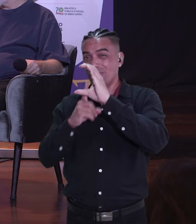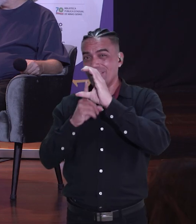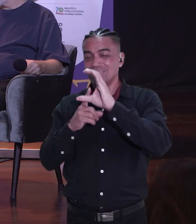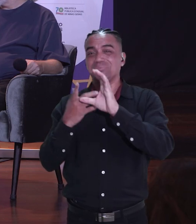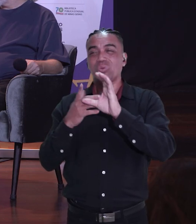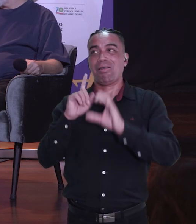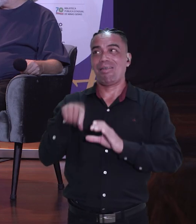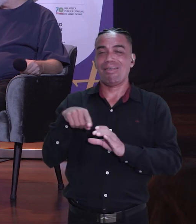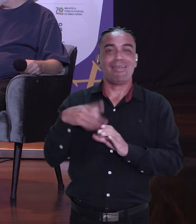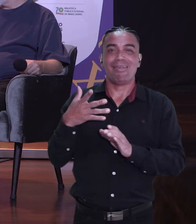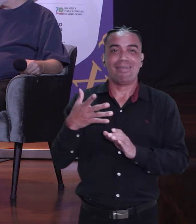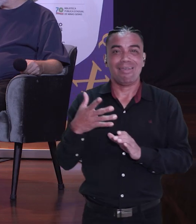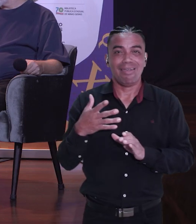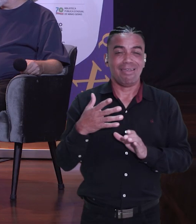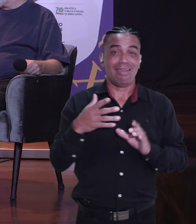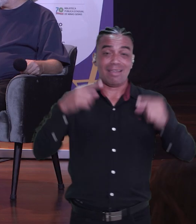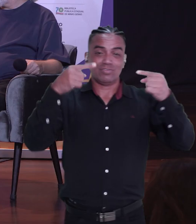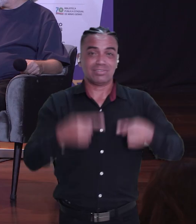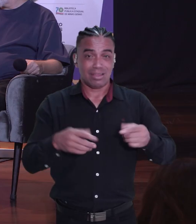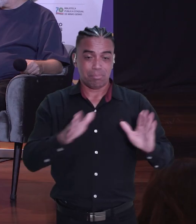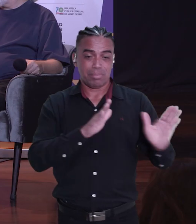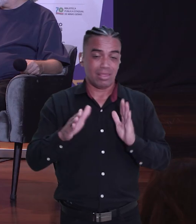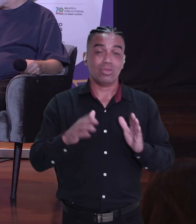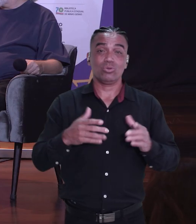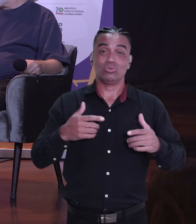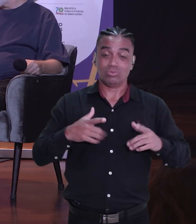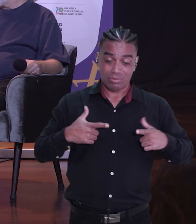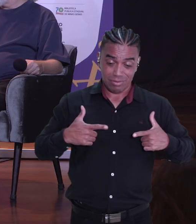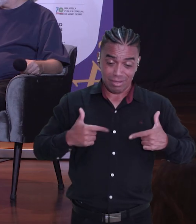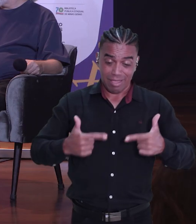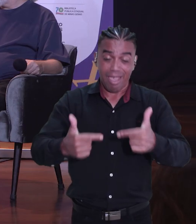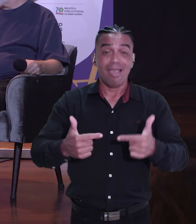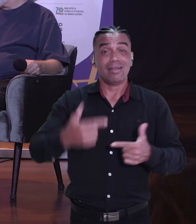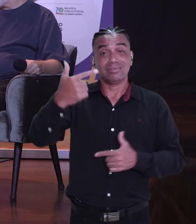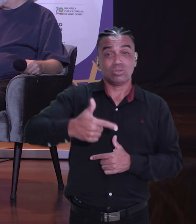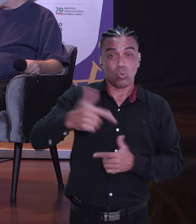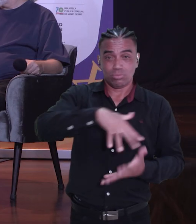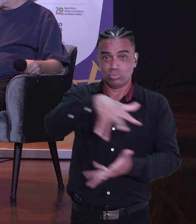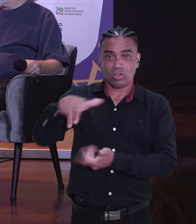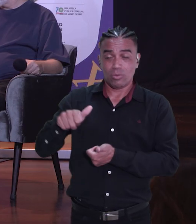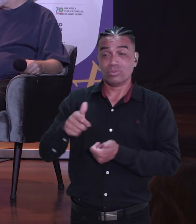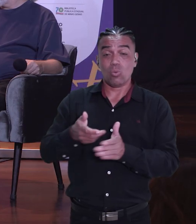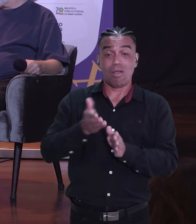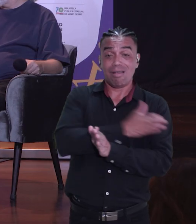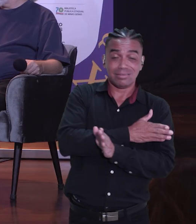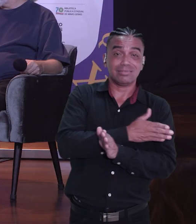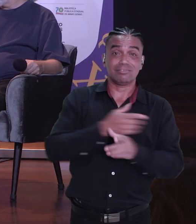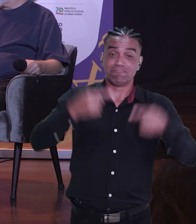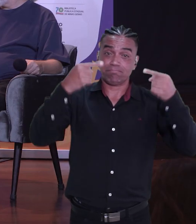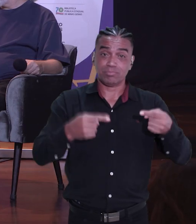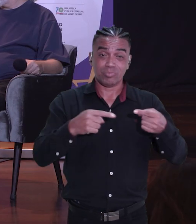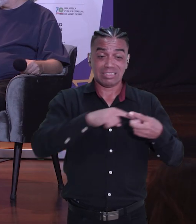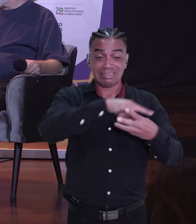que seriam os adversários na Segunda Guerra Mundial, né, antes do primeiro combate entre